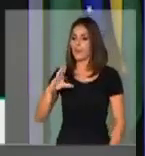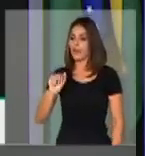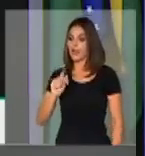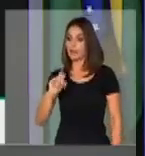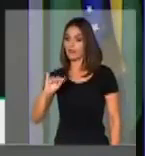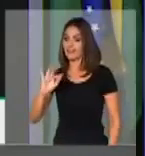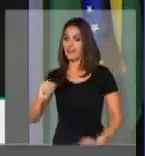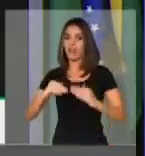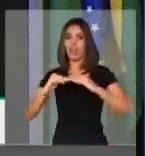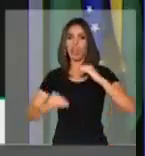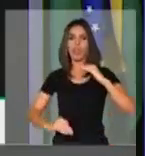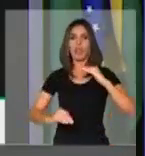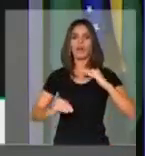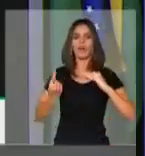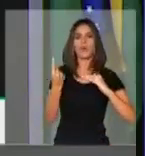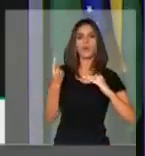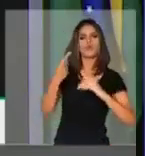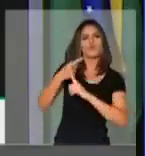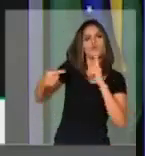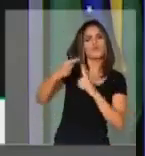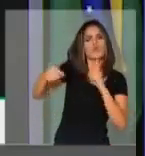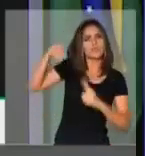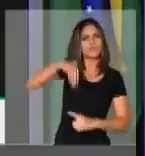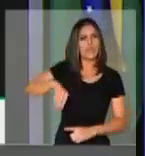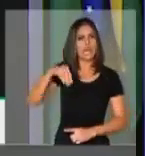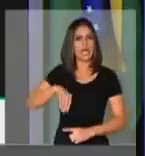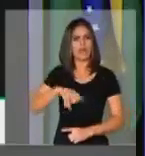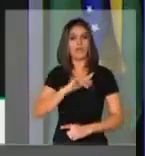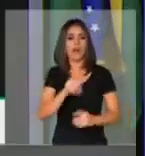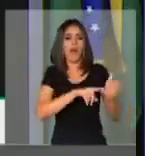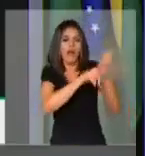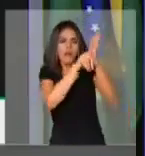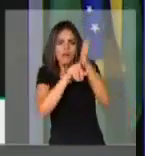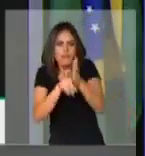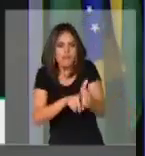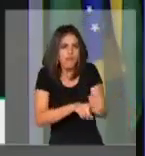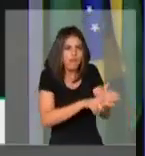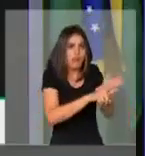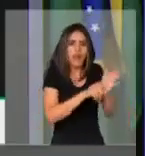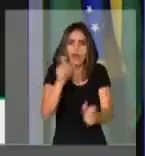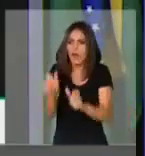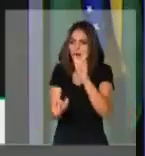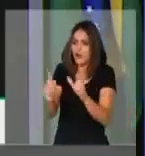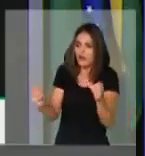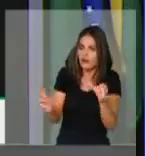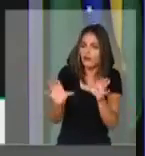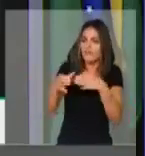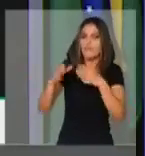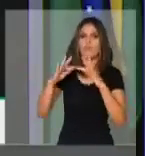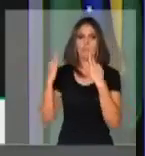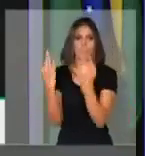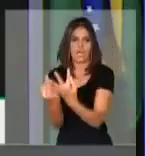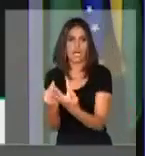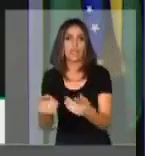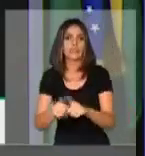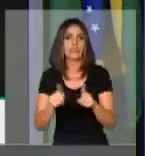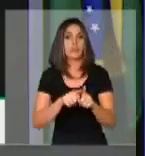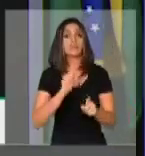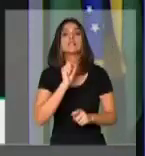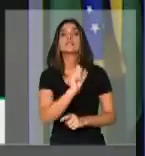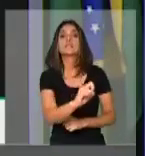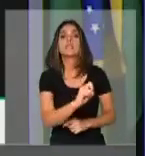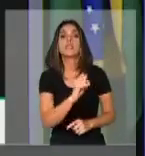seja inferior a 1/4 do salário mínimo, a ser apurada em relação aos componentes do grupo familiar, e também que o